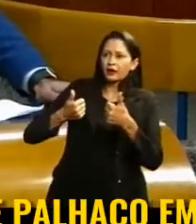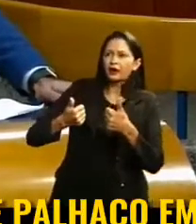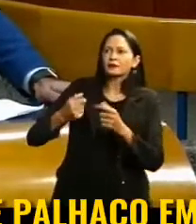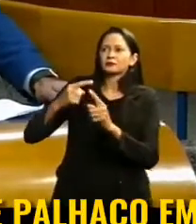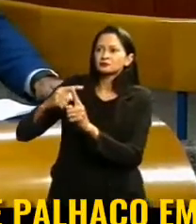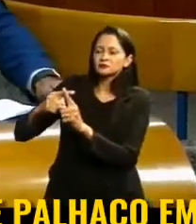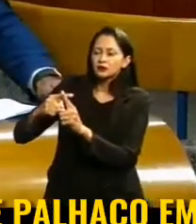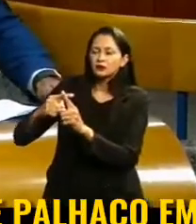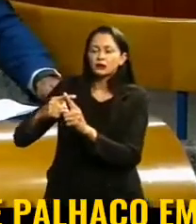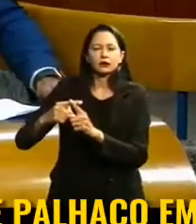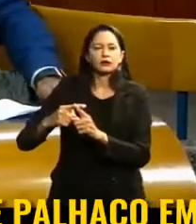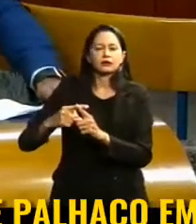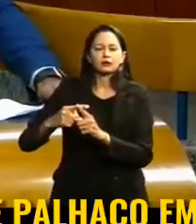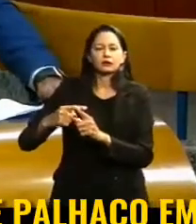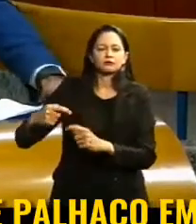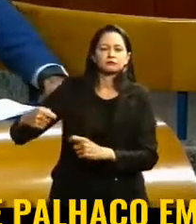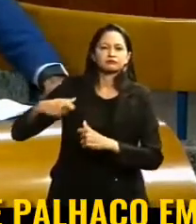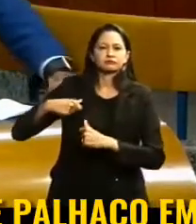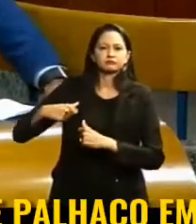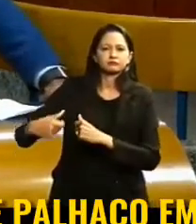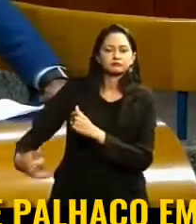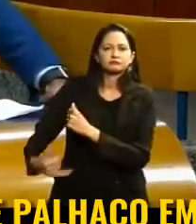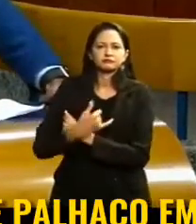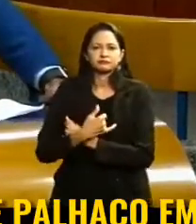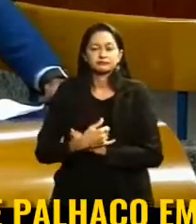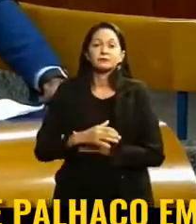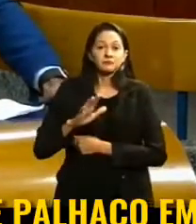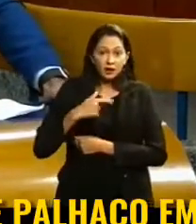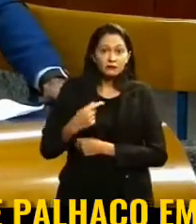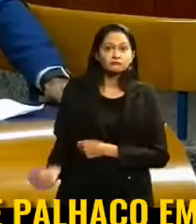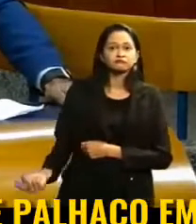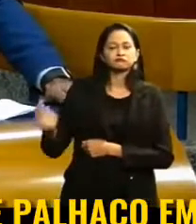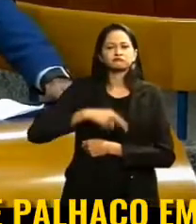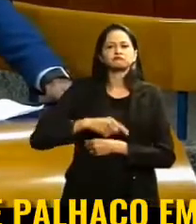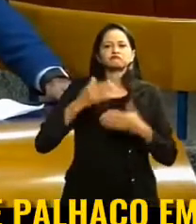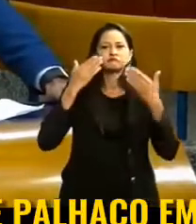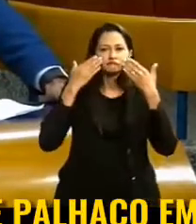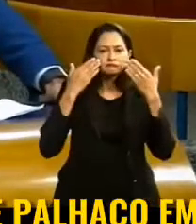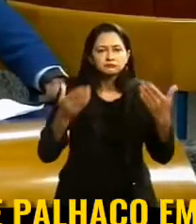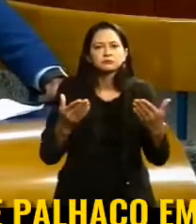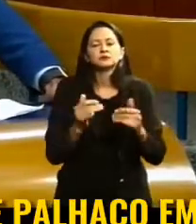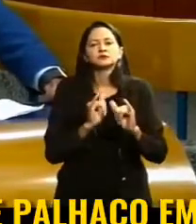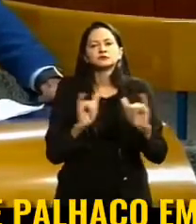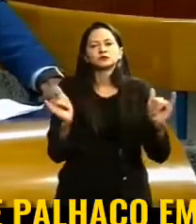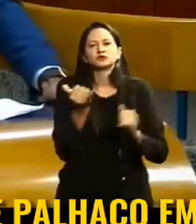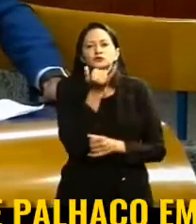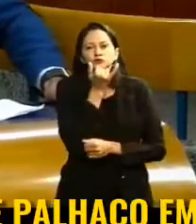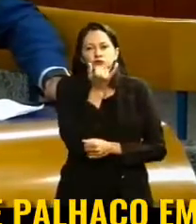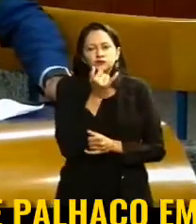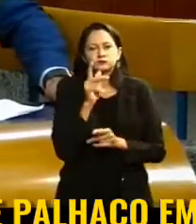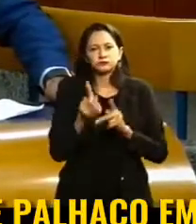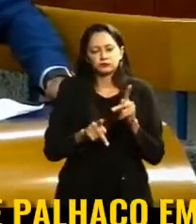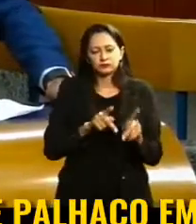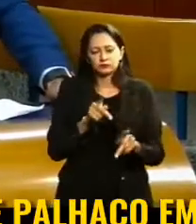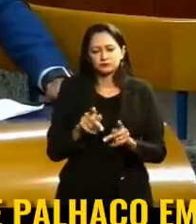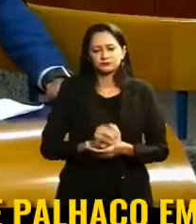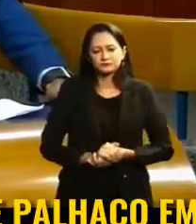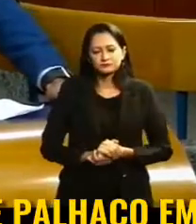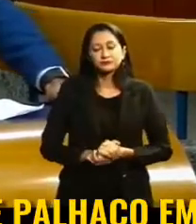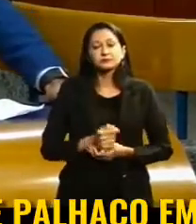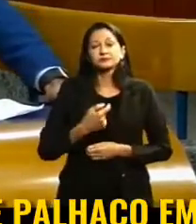Fui enganado e tenho a humildade de vir aqui pedir desculpa para você, cidadão goianiense. Eu estou no mandato